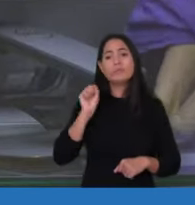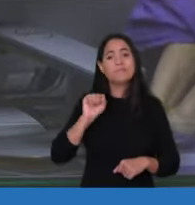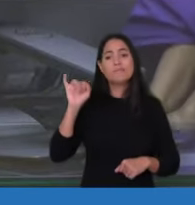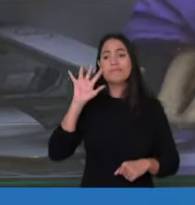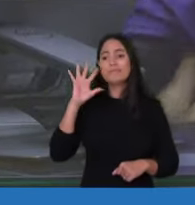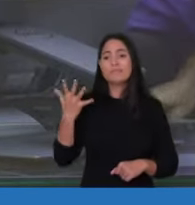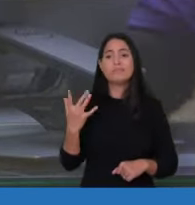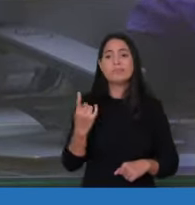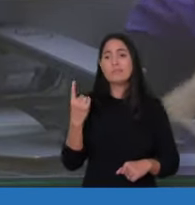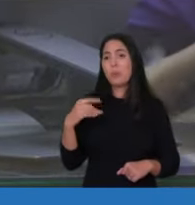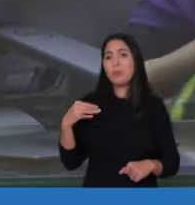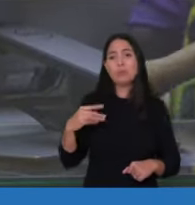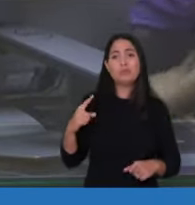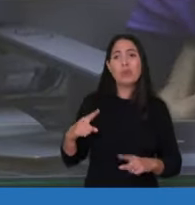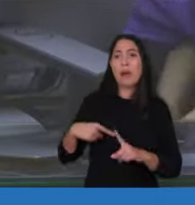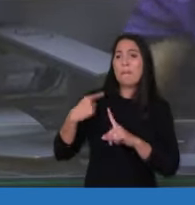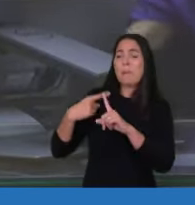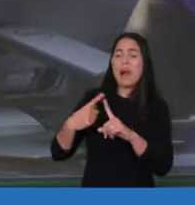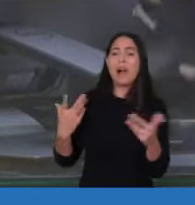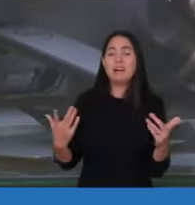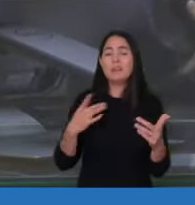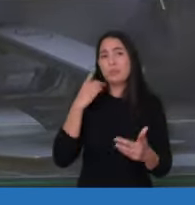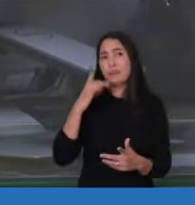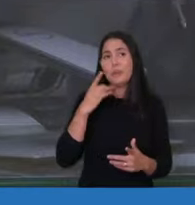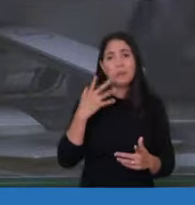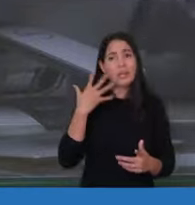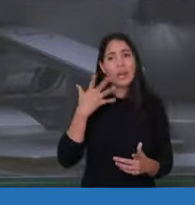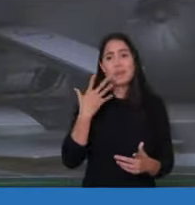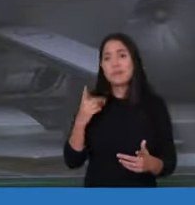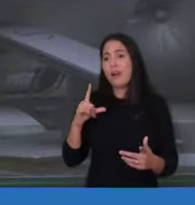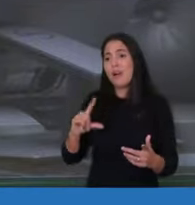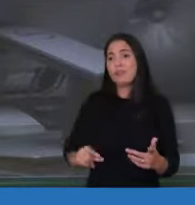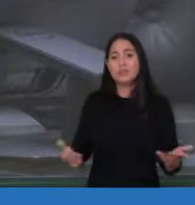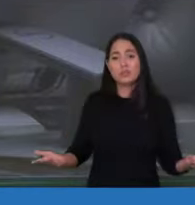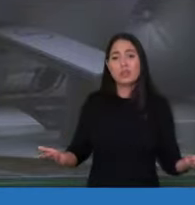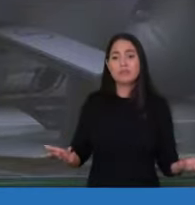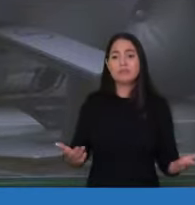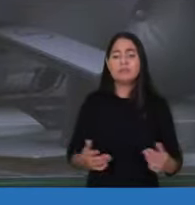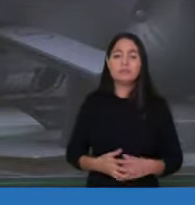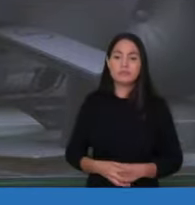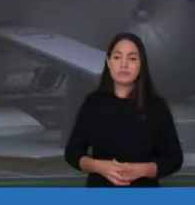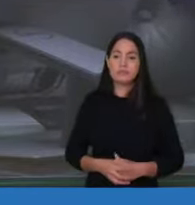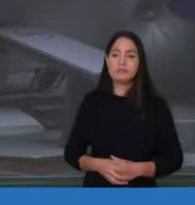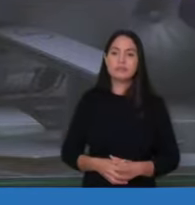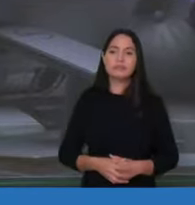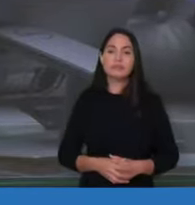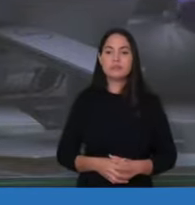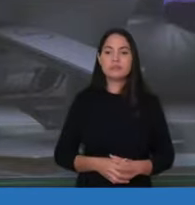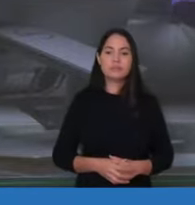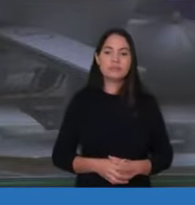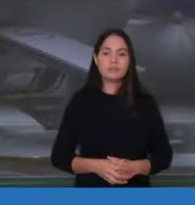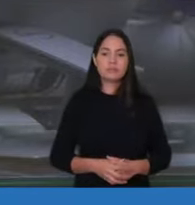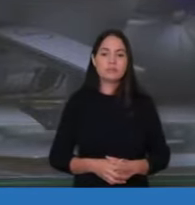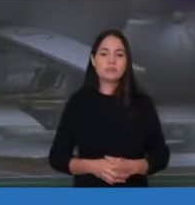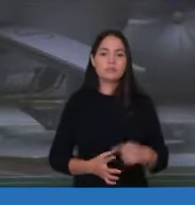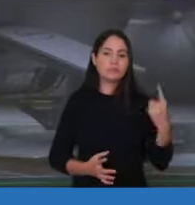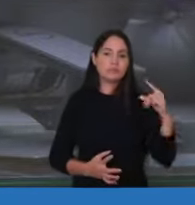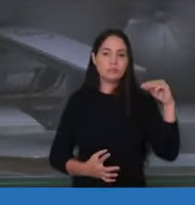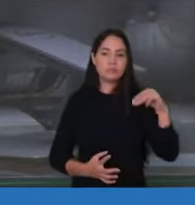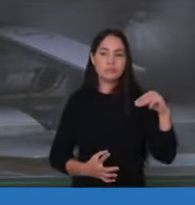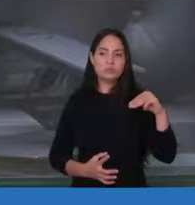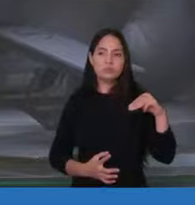minuto ultrapassado, um deputado a menos falará na nossa sessão. Com a palavra, por 1 minuto,